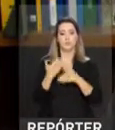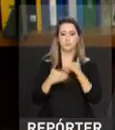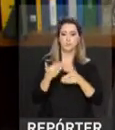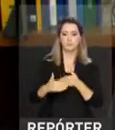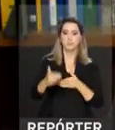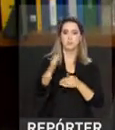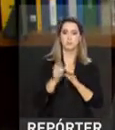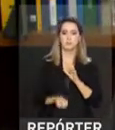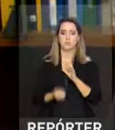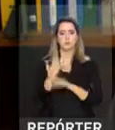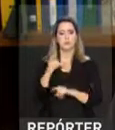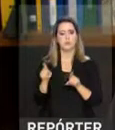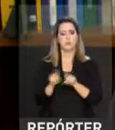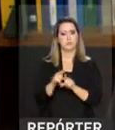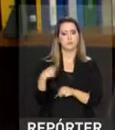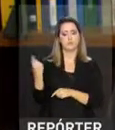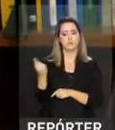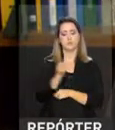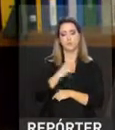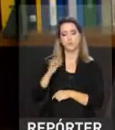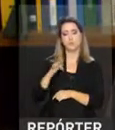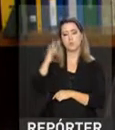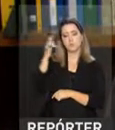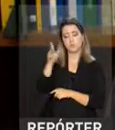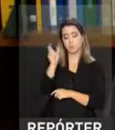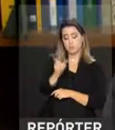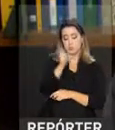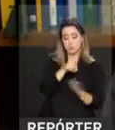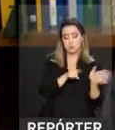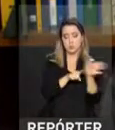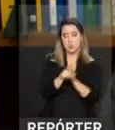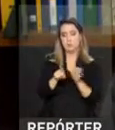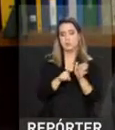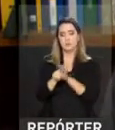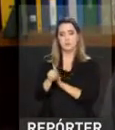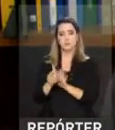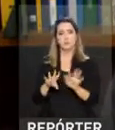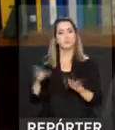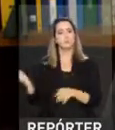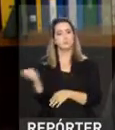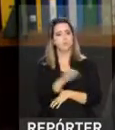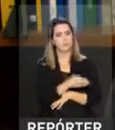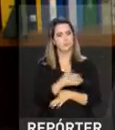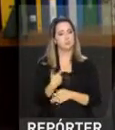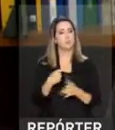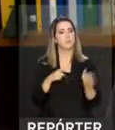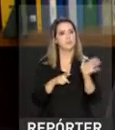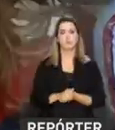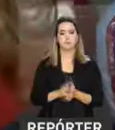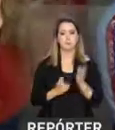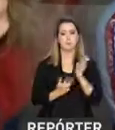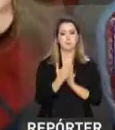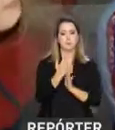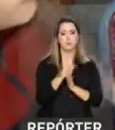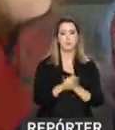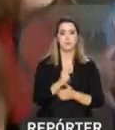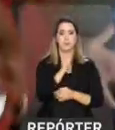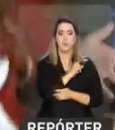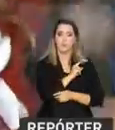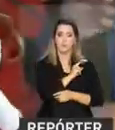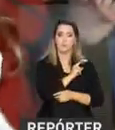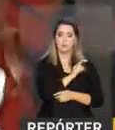de formar de fato os nossos futuros pesquisadores e inovar na pesquisa.